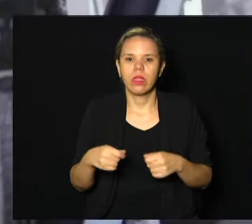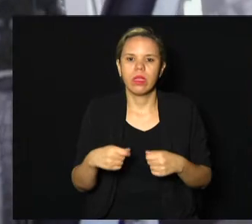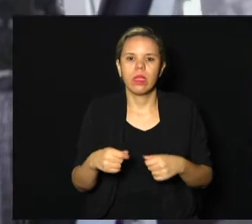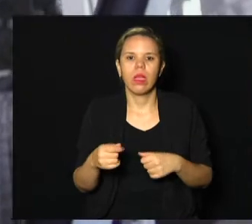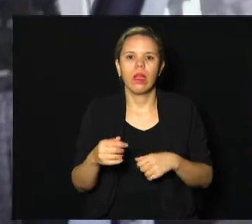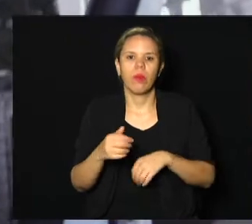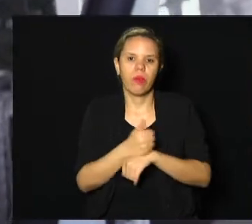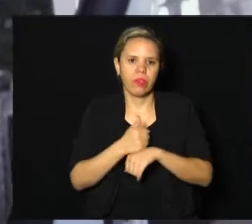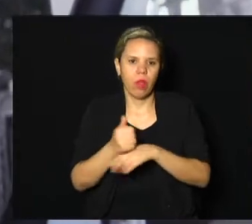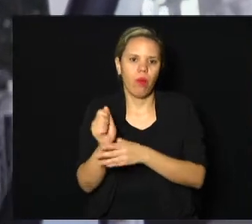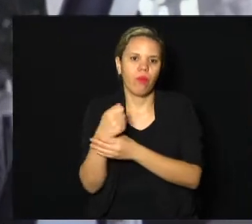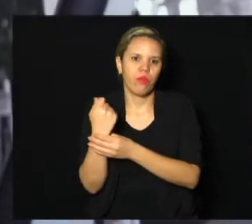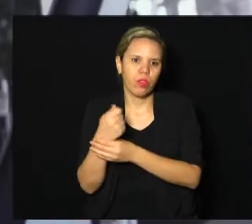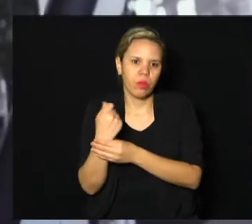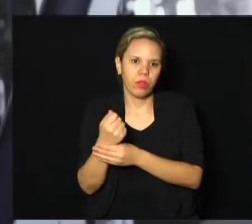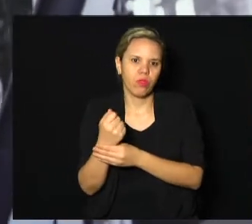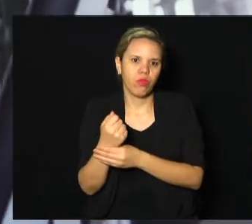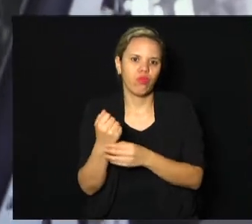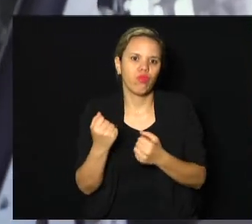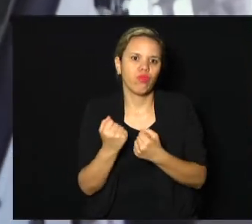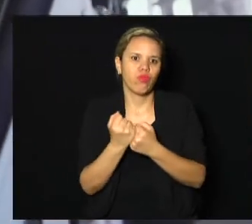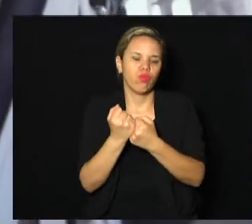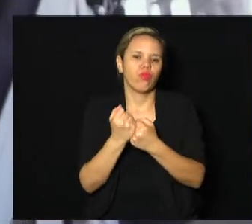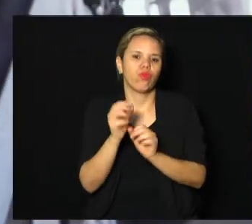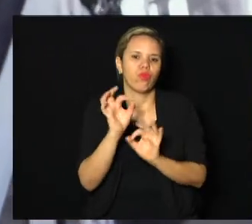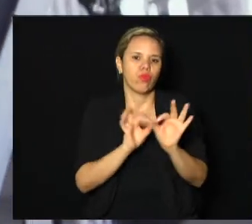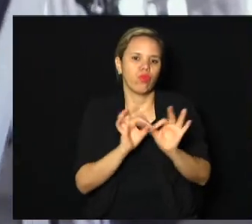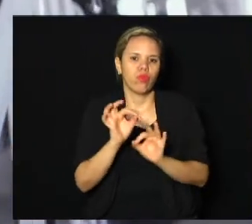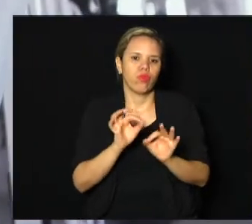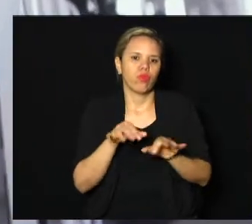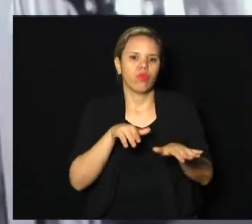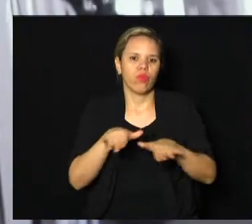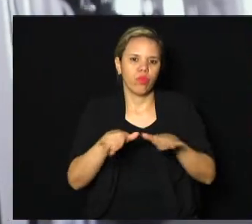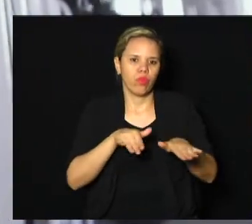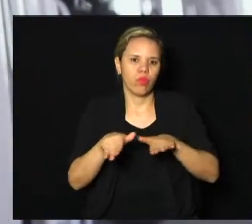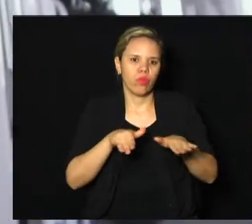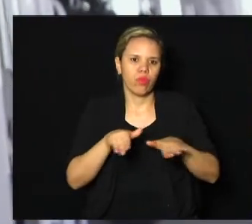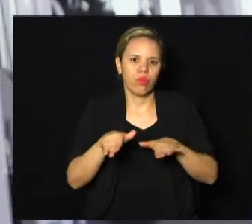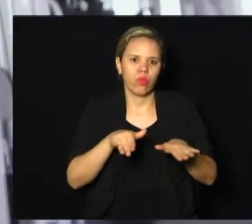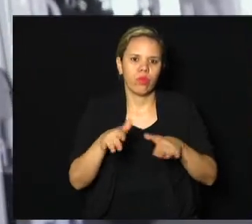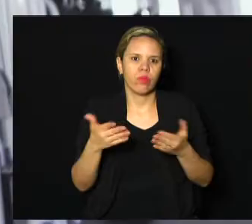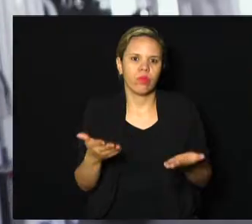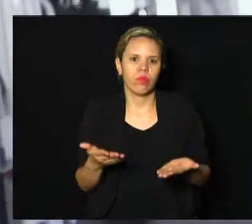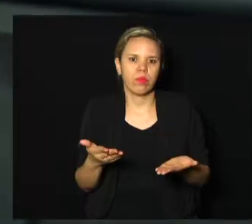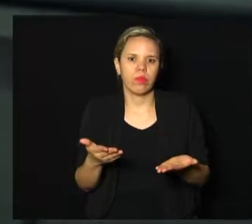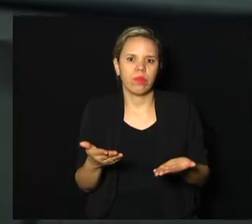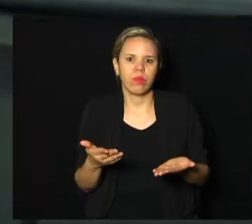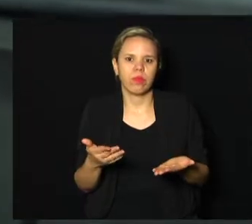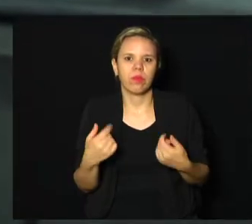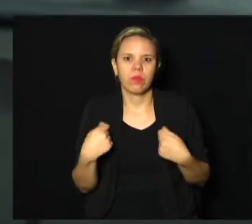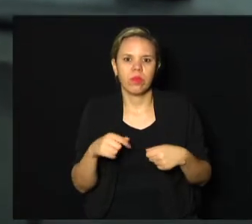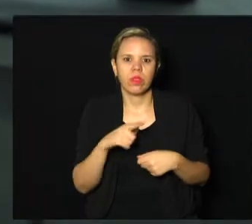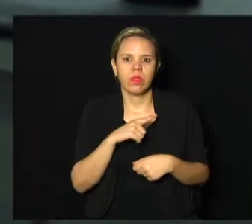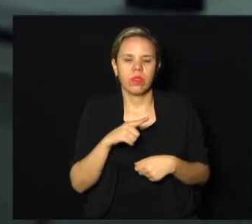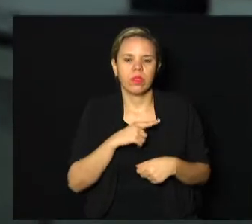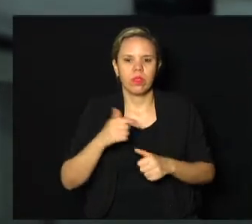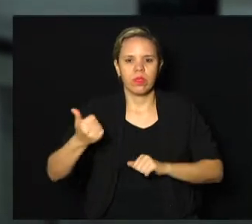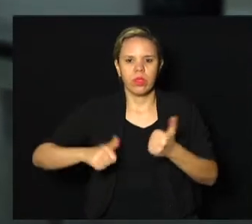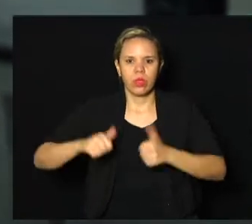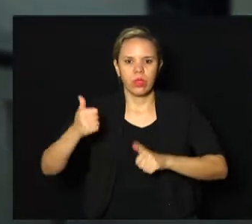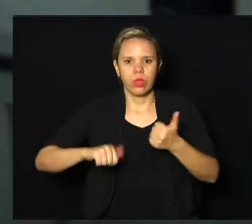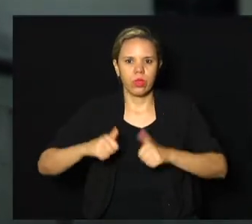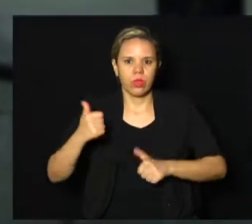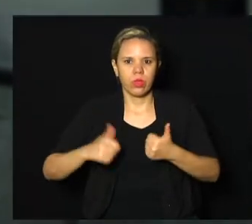junto para organizar esse movimento, para organizar essa postura. A gente precisa ter uma avaliação, às